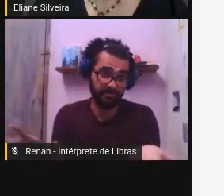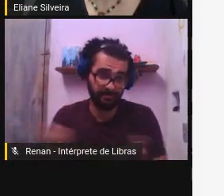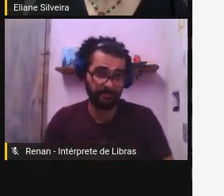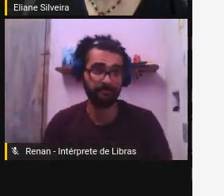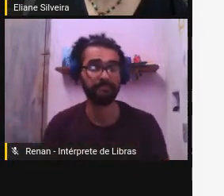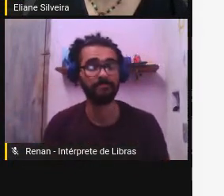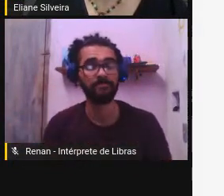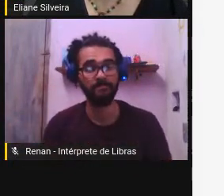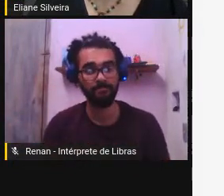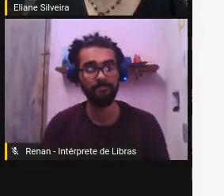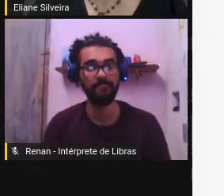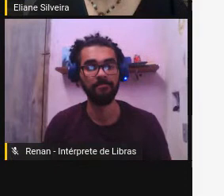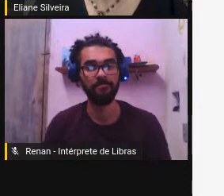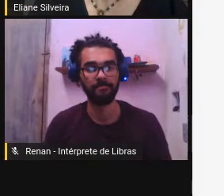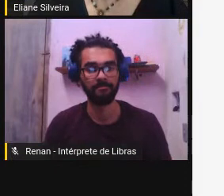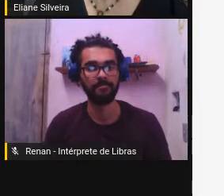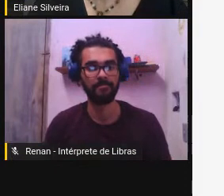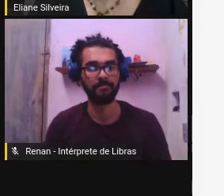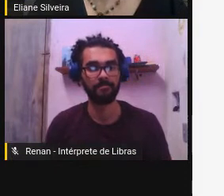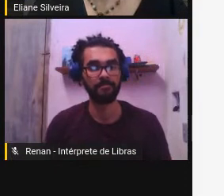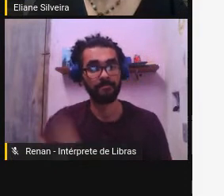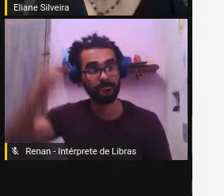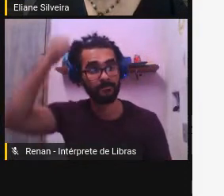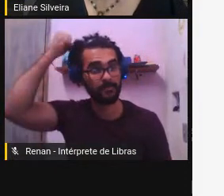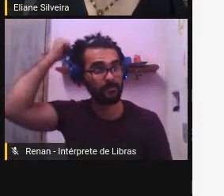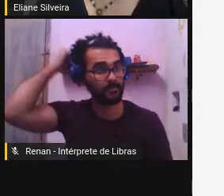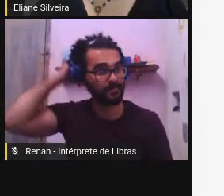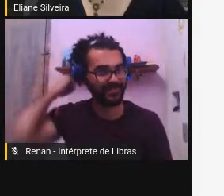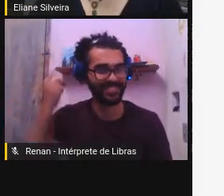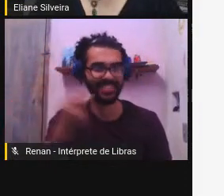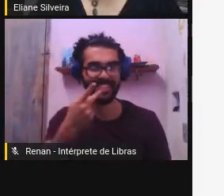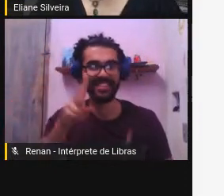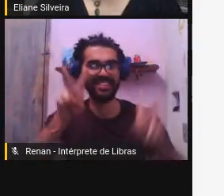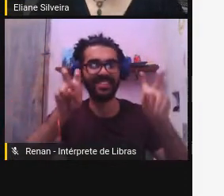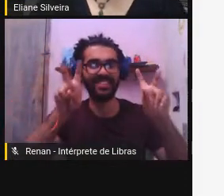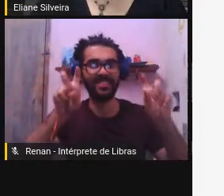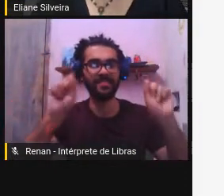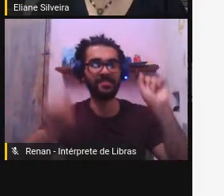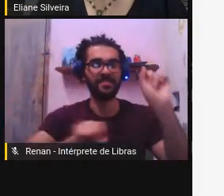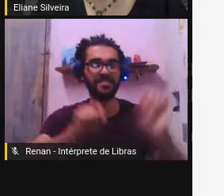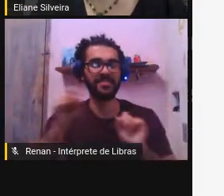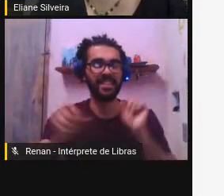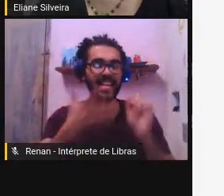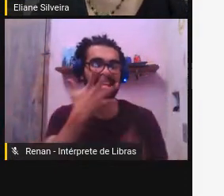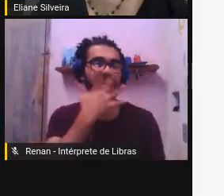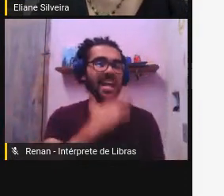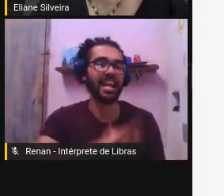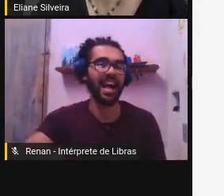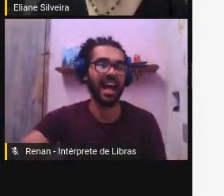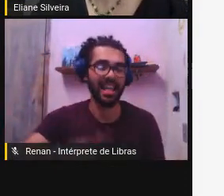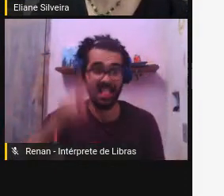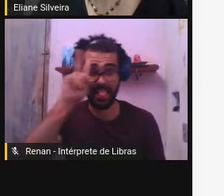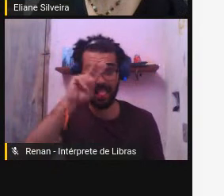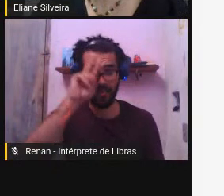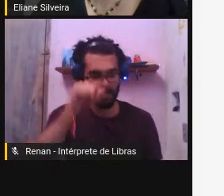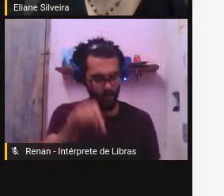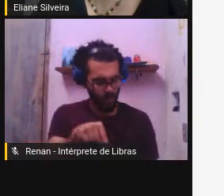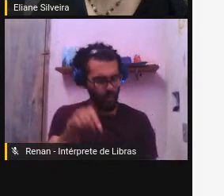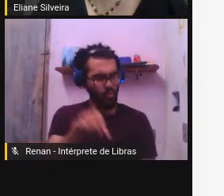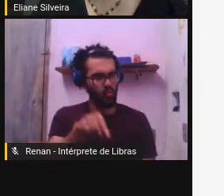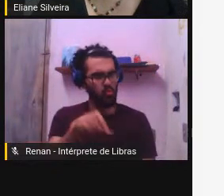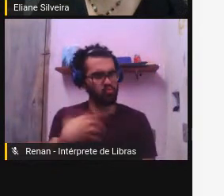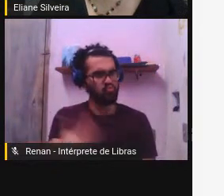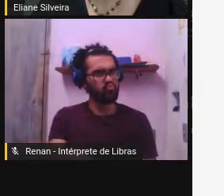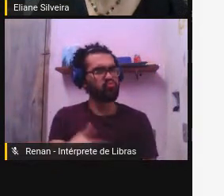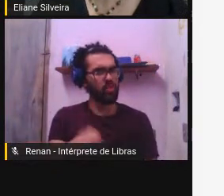O Saussure invoca, portanto, as lembranças de infância que podem ser ligadas às atividades profissionais que ao longo de sua